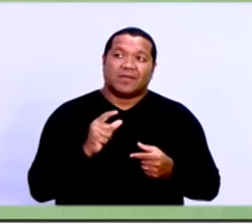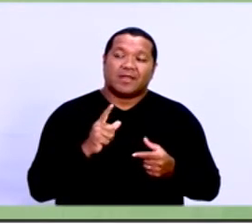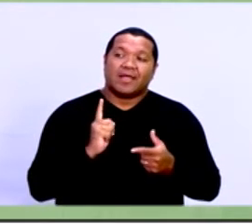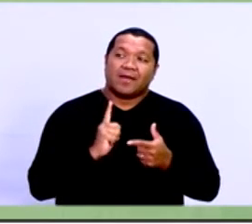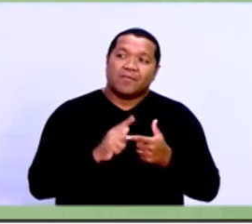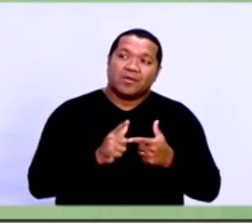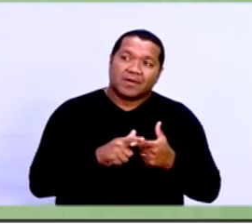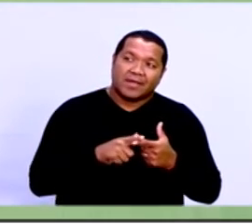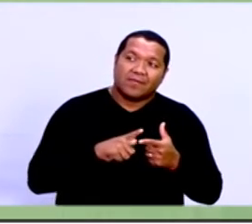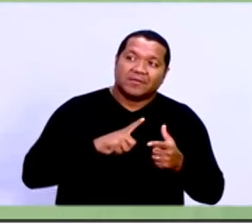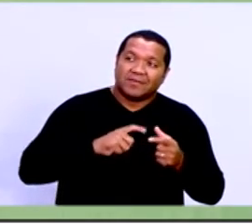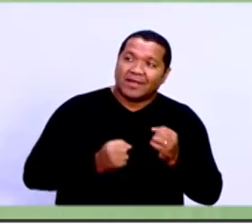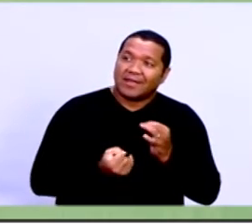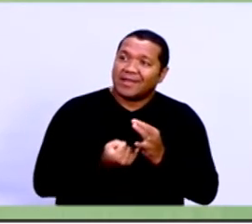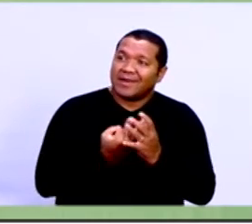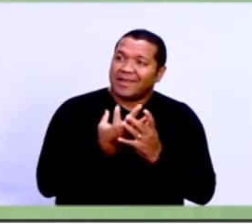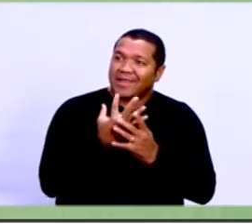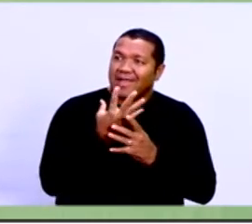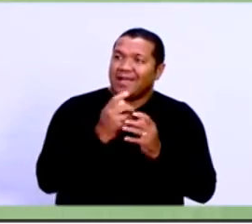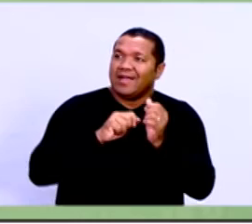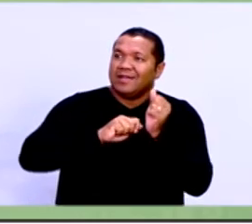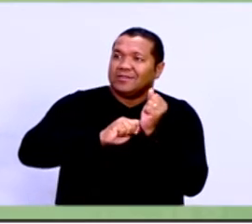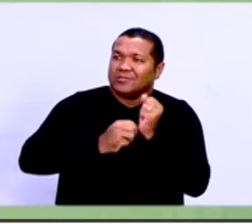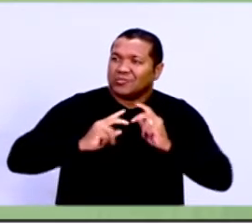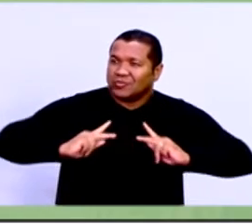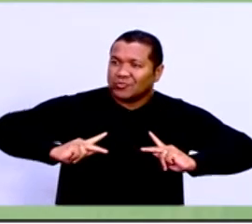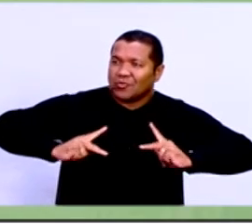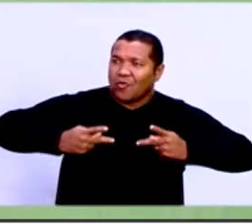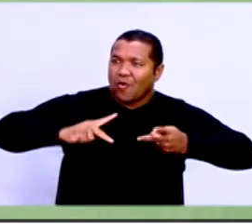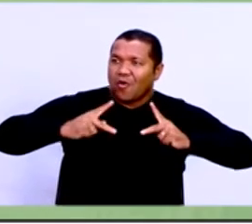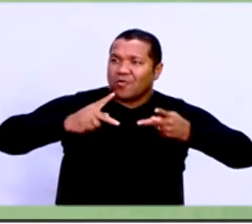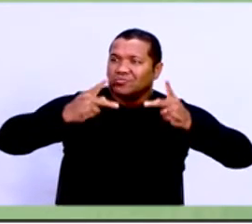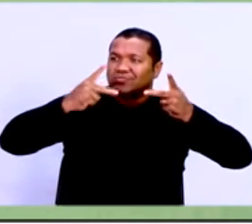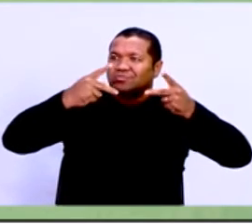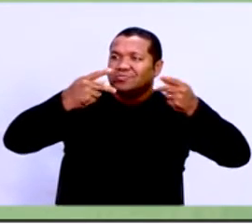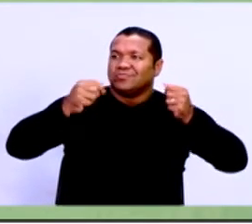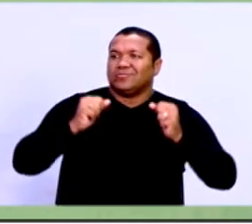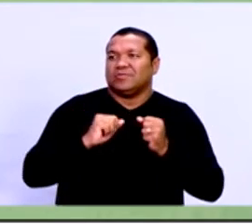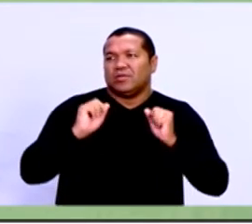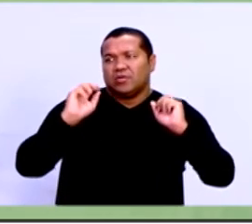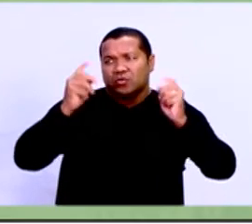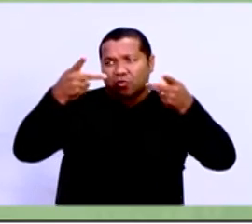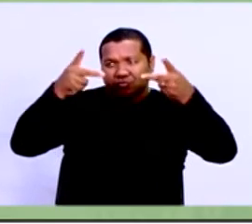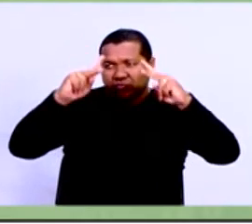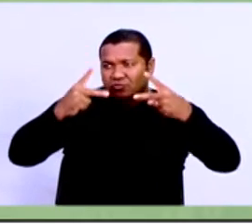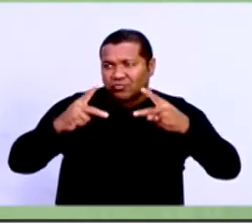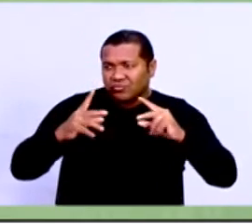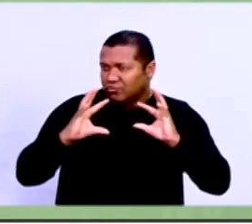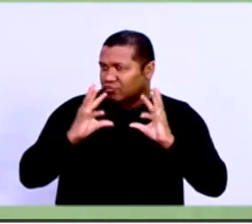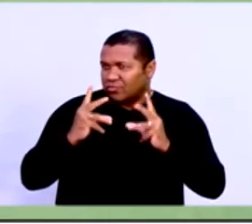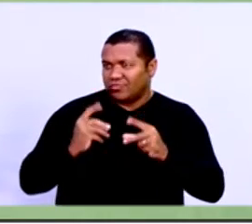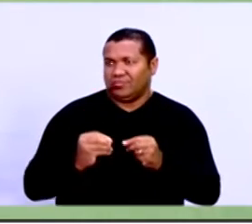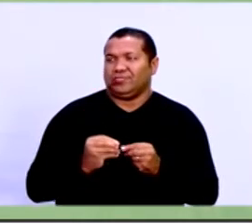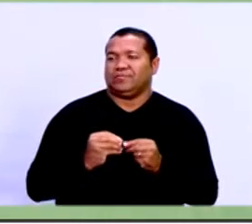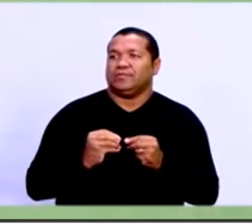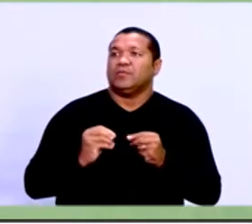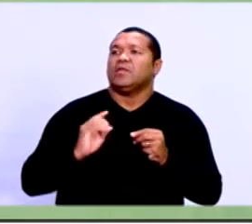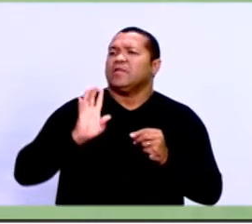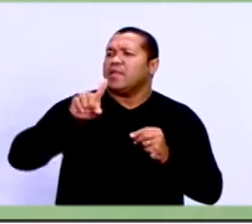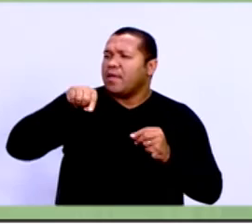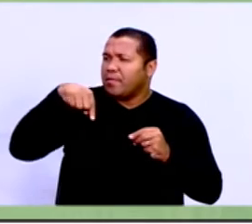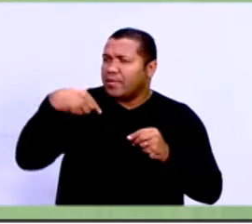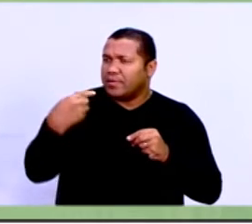codificação fase da qualificação depois eu te pego